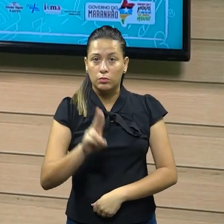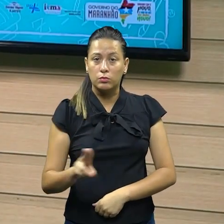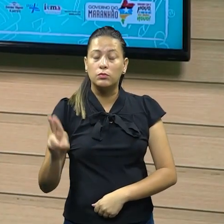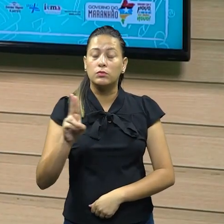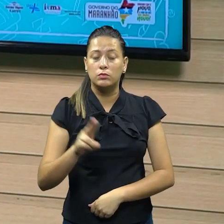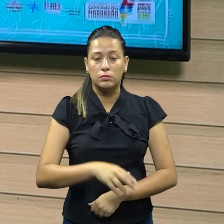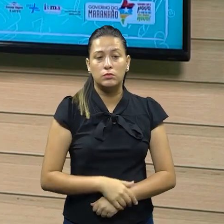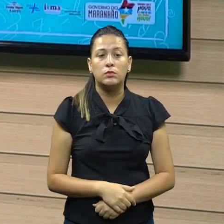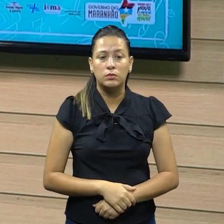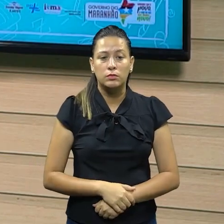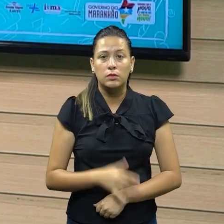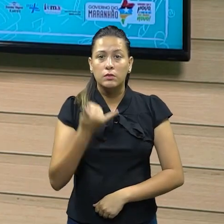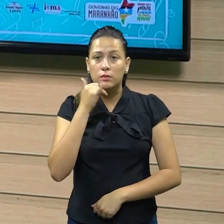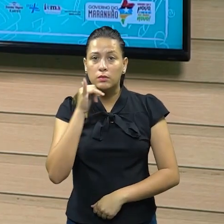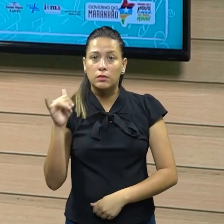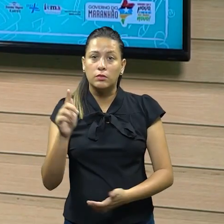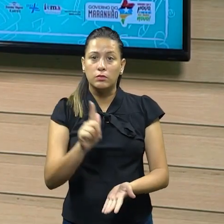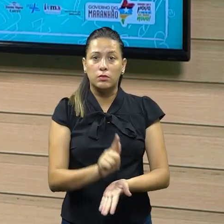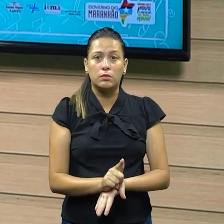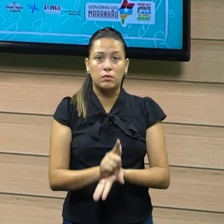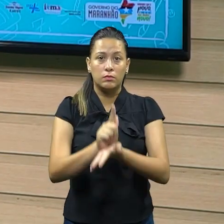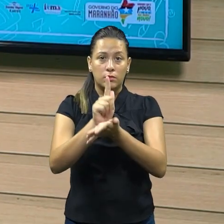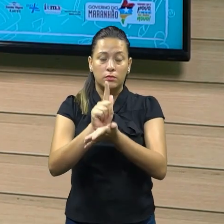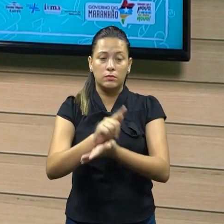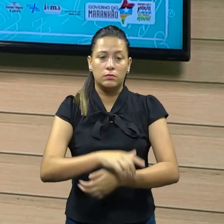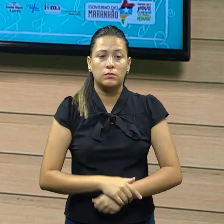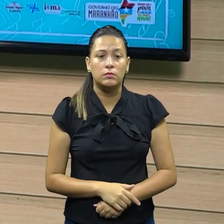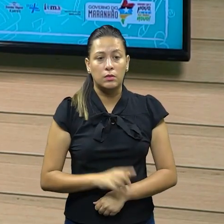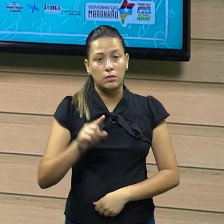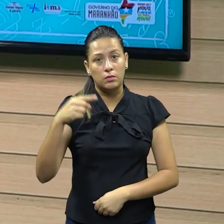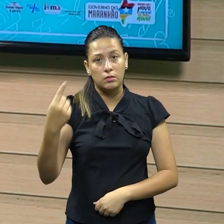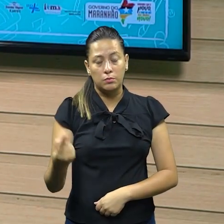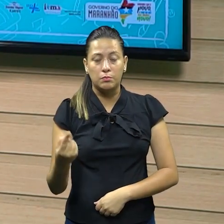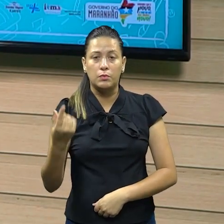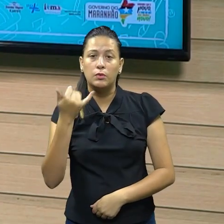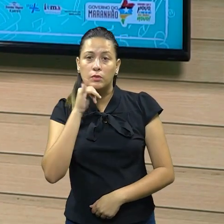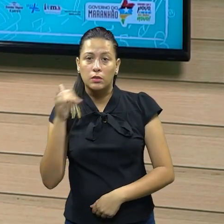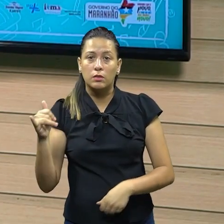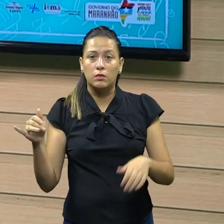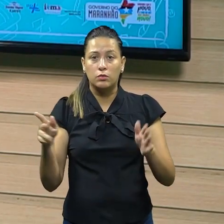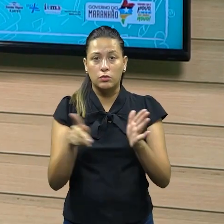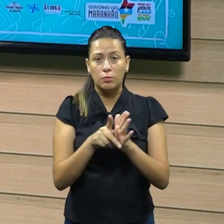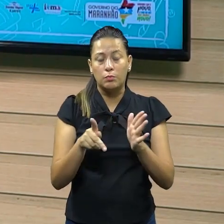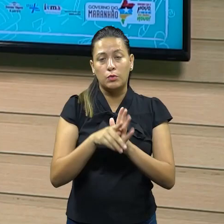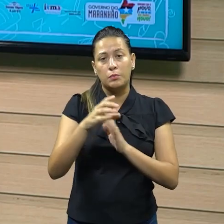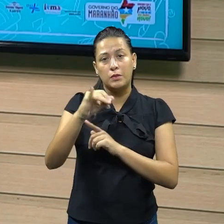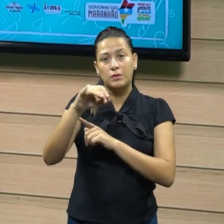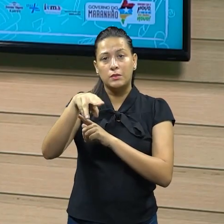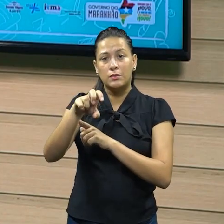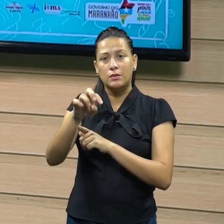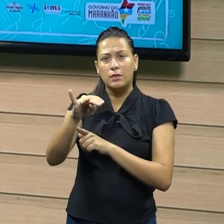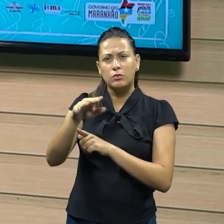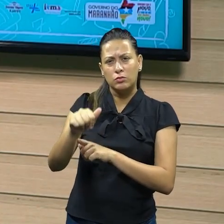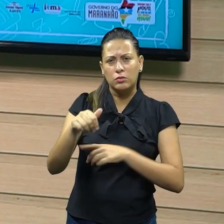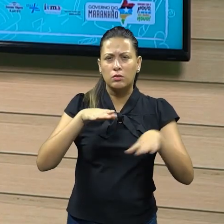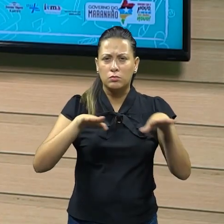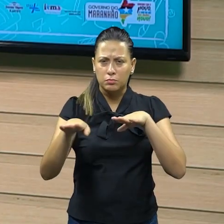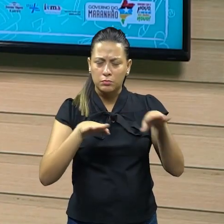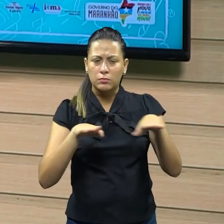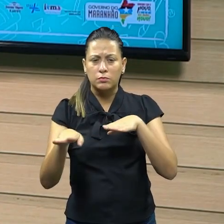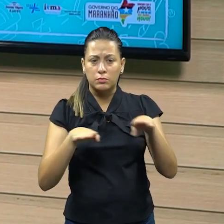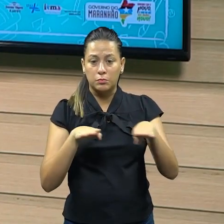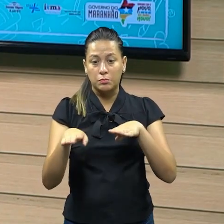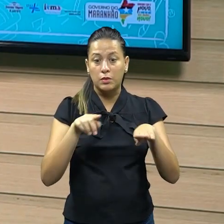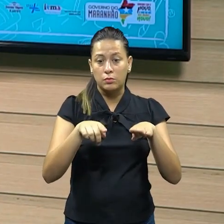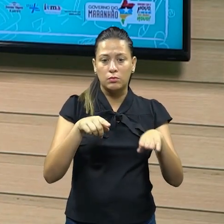potencial gravitacional, e logo em seguida usa a energia cinética de movimento, daí é convertido esse